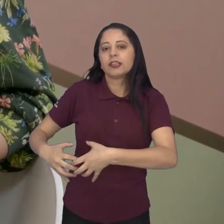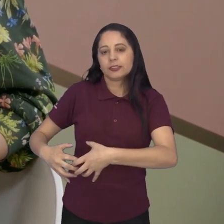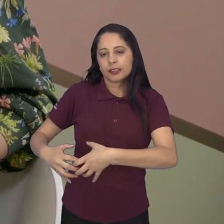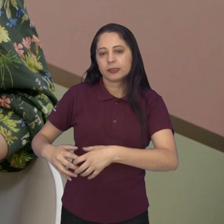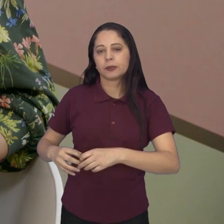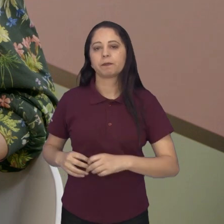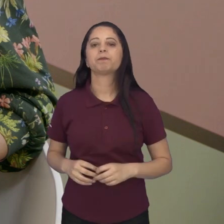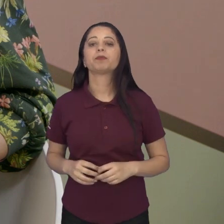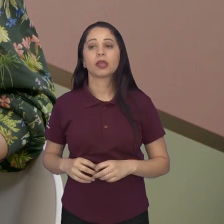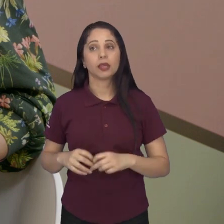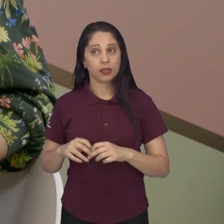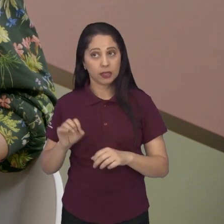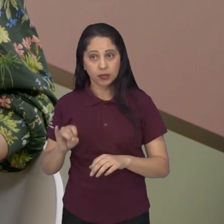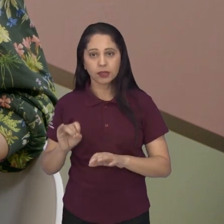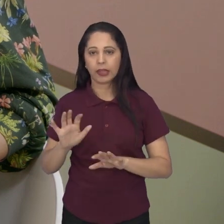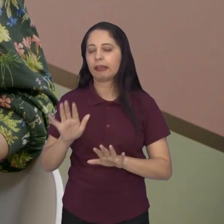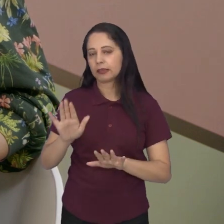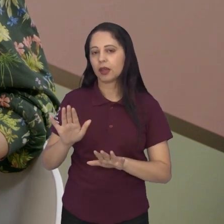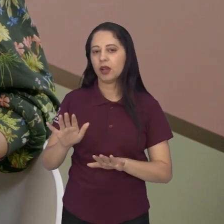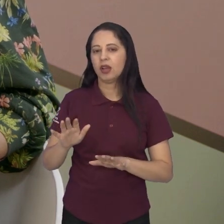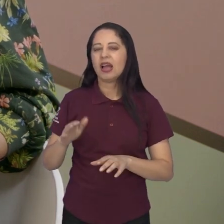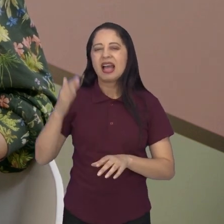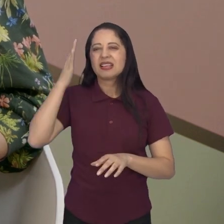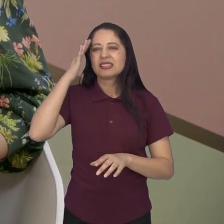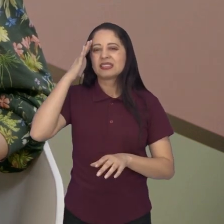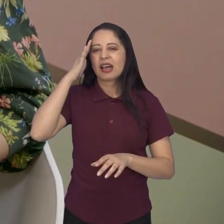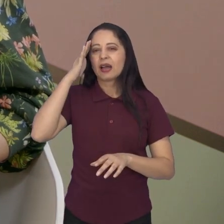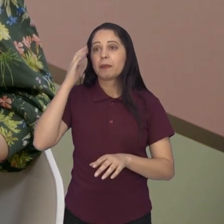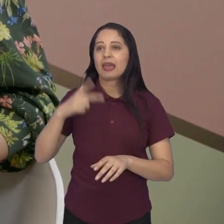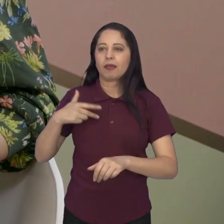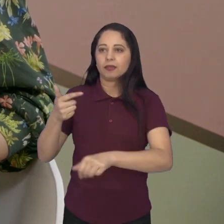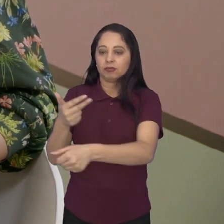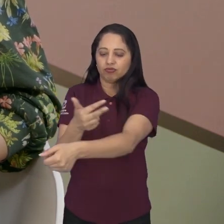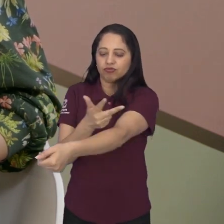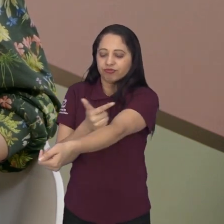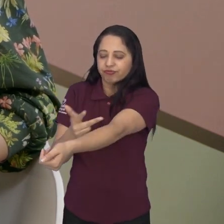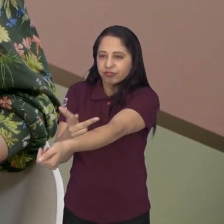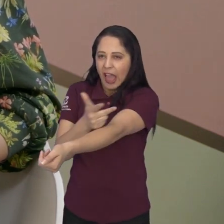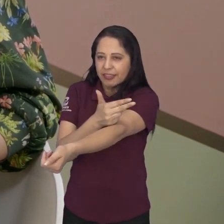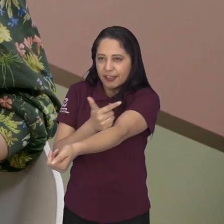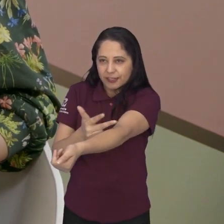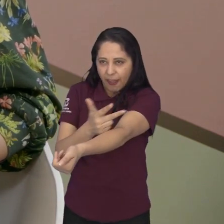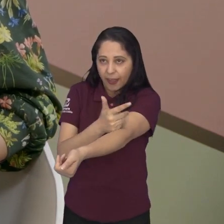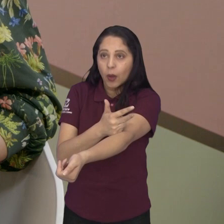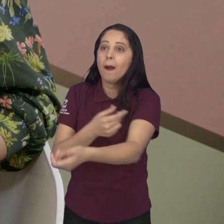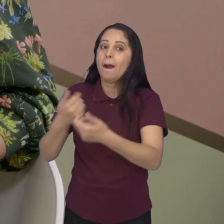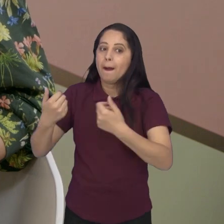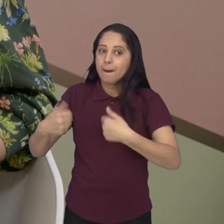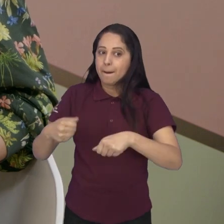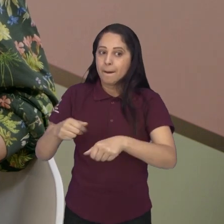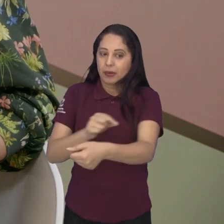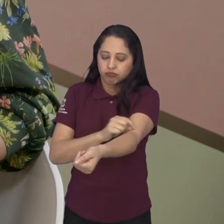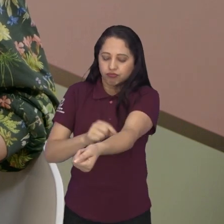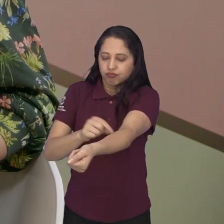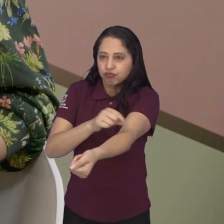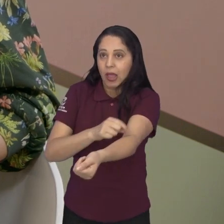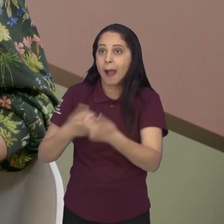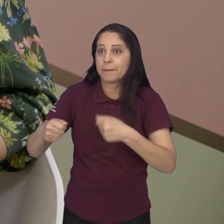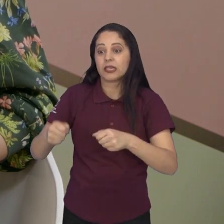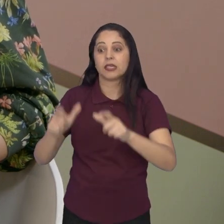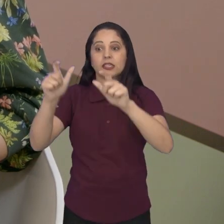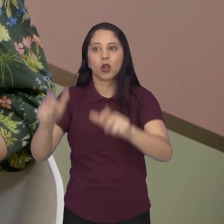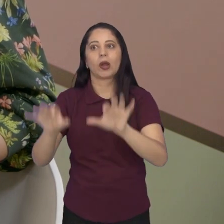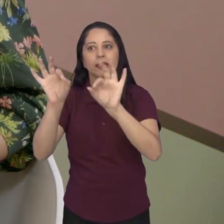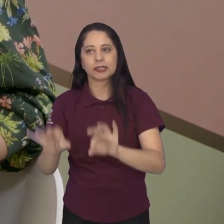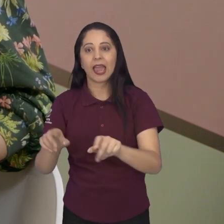parte desses pacientes cronificam a infecção. Então, aquelas pessoas, antigamente a gente falava muito das tatuagens, então sempre tem que fazer em local seguro,